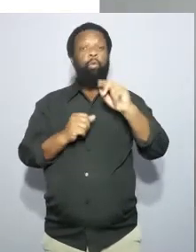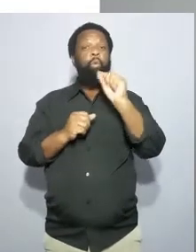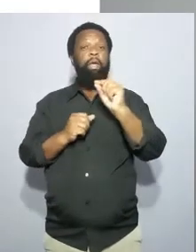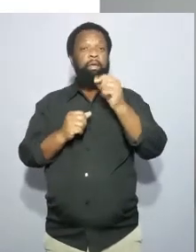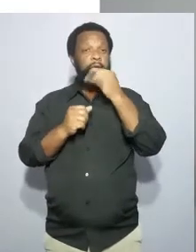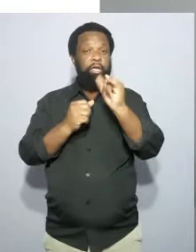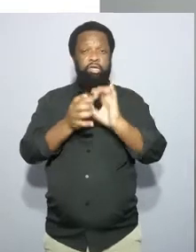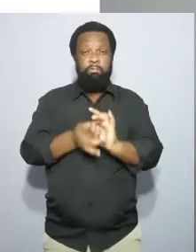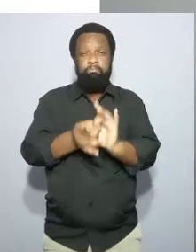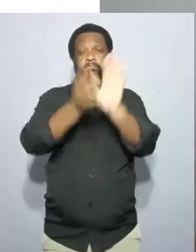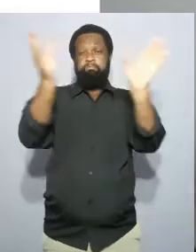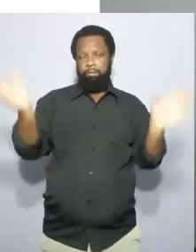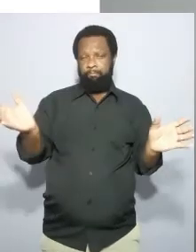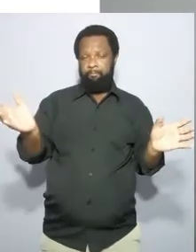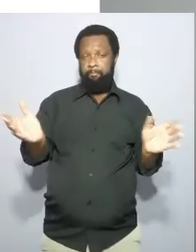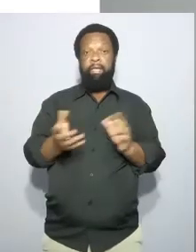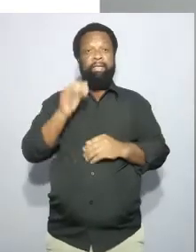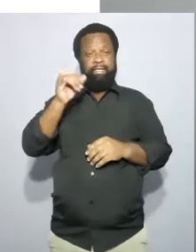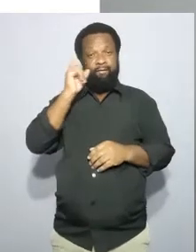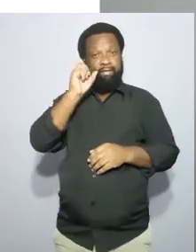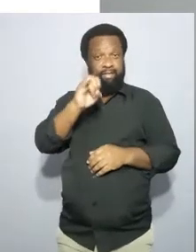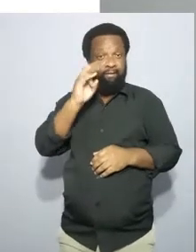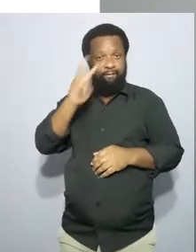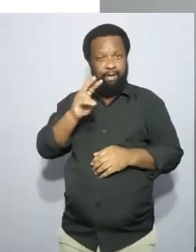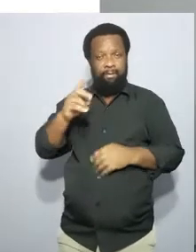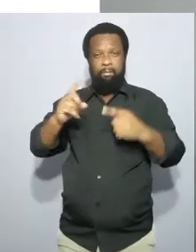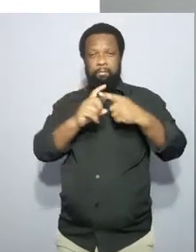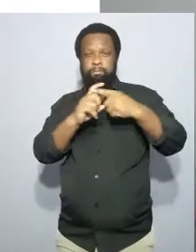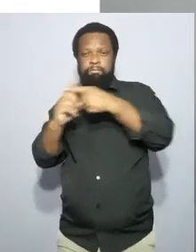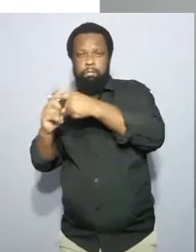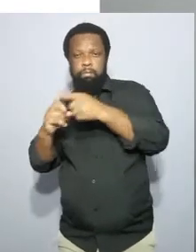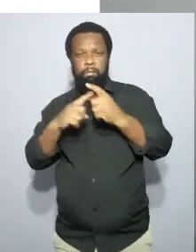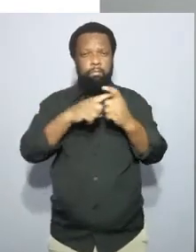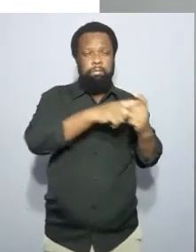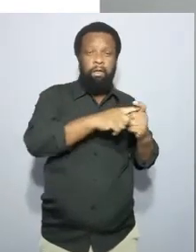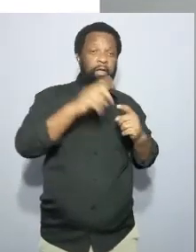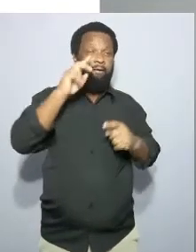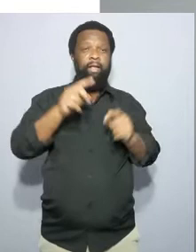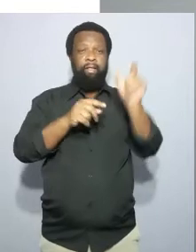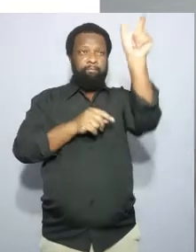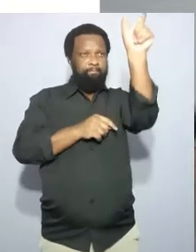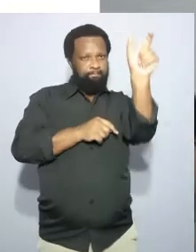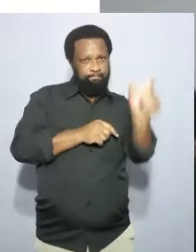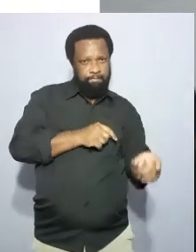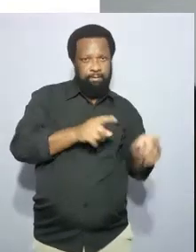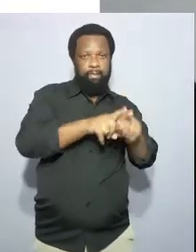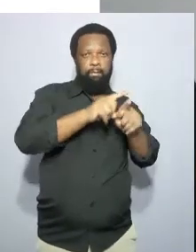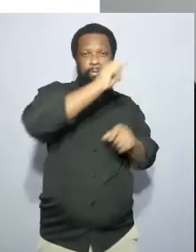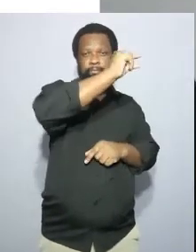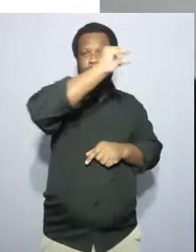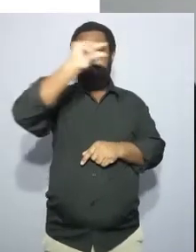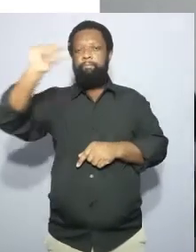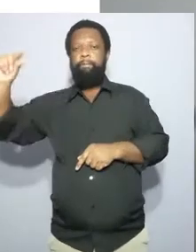analisar as setas, o sentido das setas? Na família e no período. Vamos ver, pessoal. Na